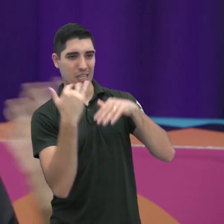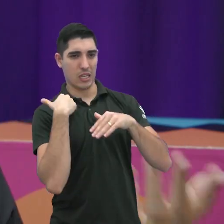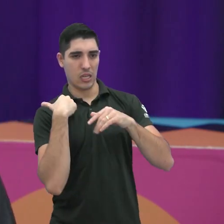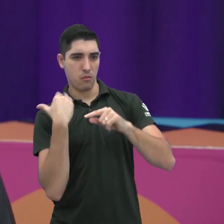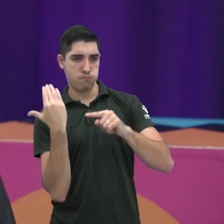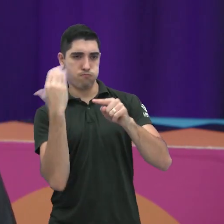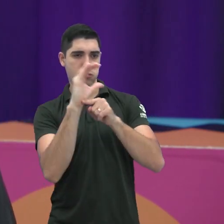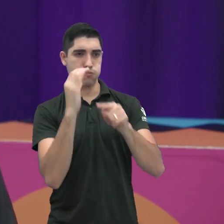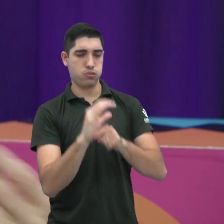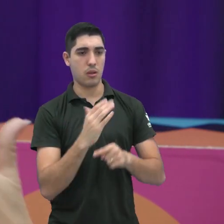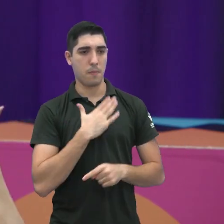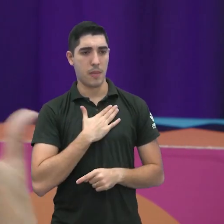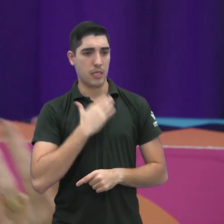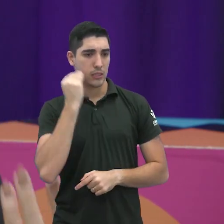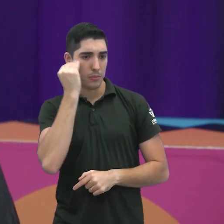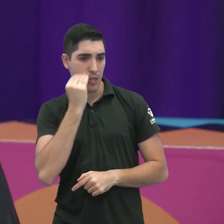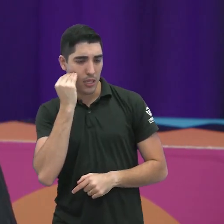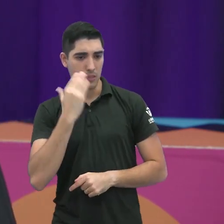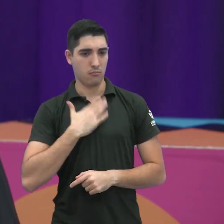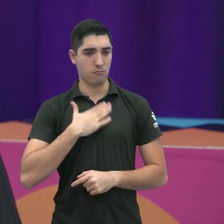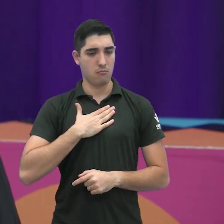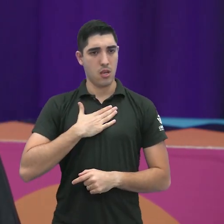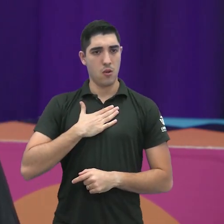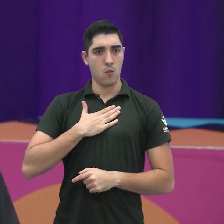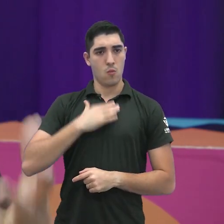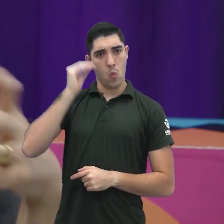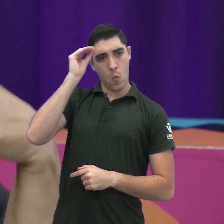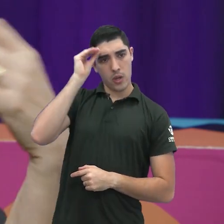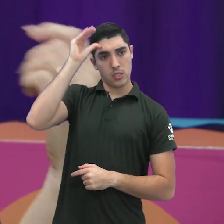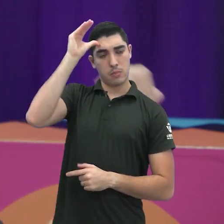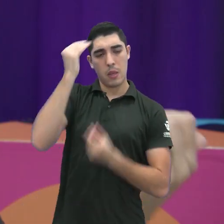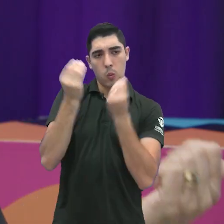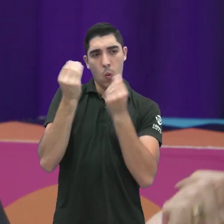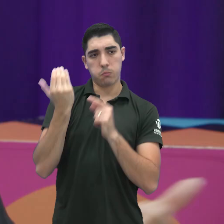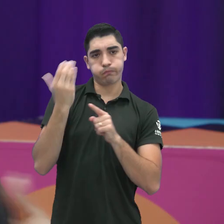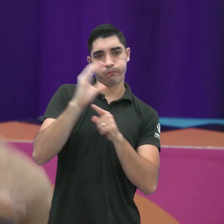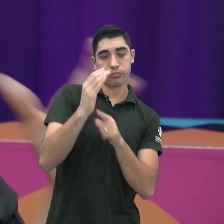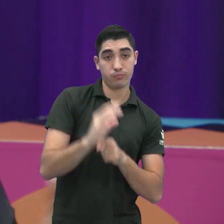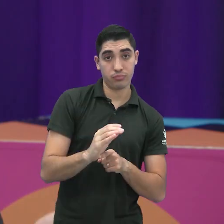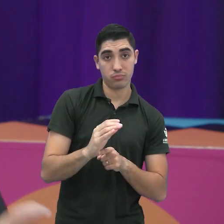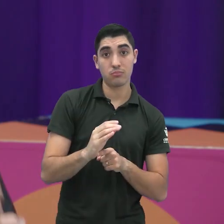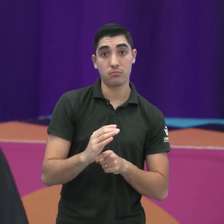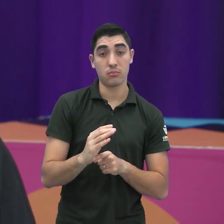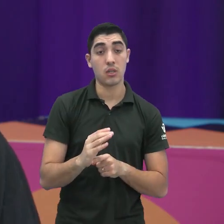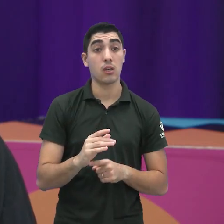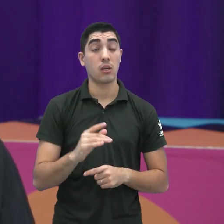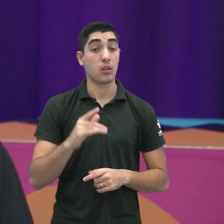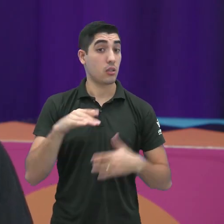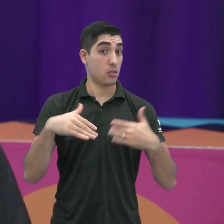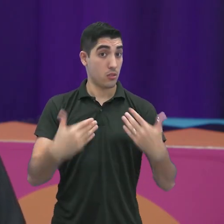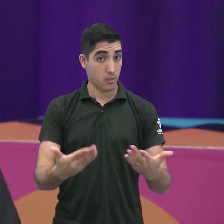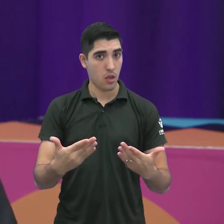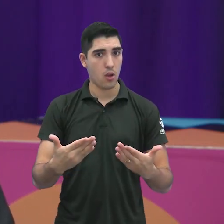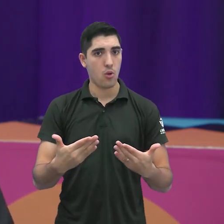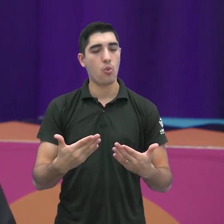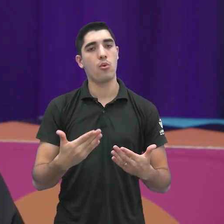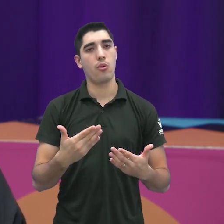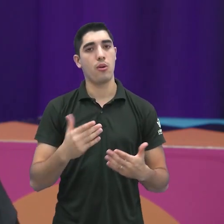do conhecimento dela, daquilo que ela domina. E durante toda a formação, quando ela não decidiu,